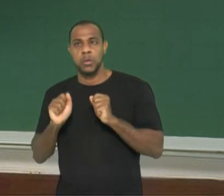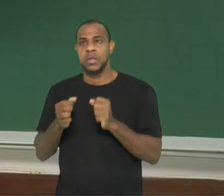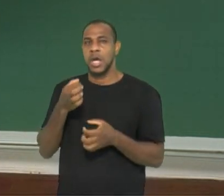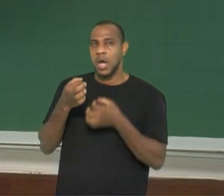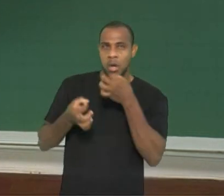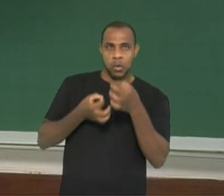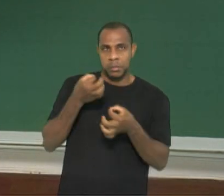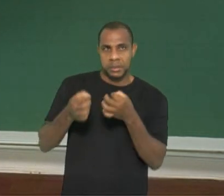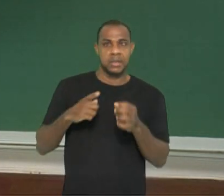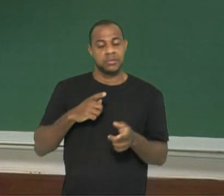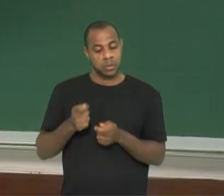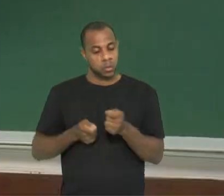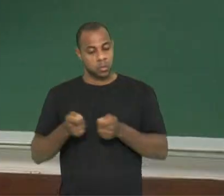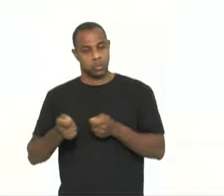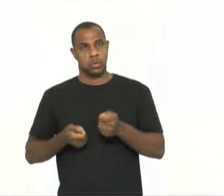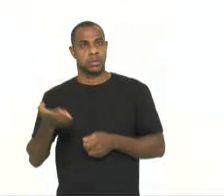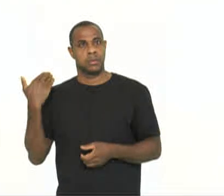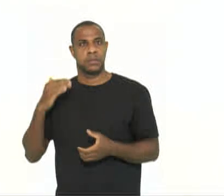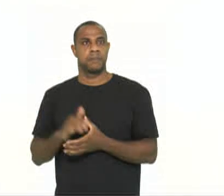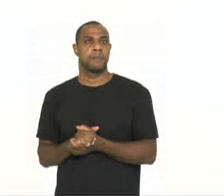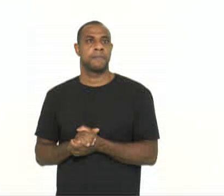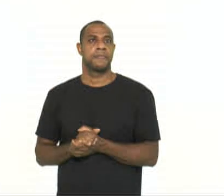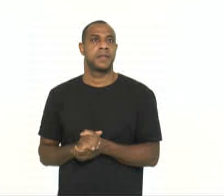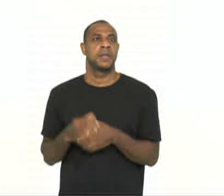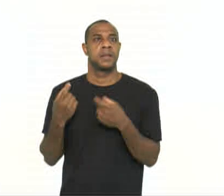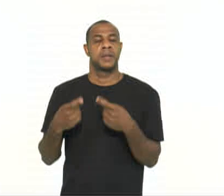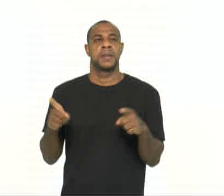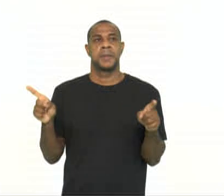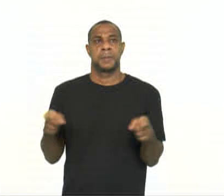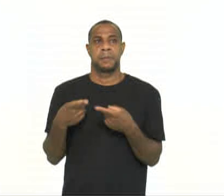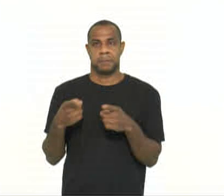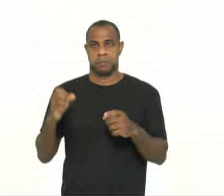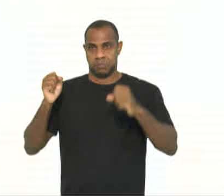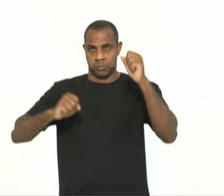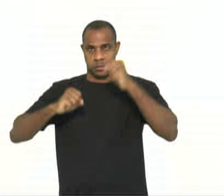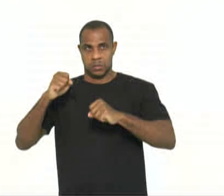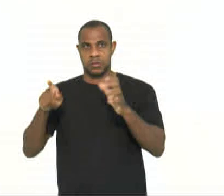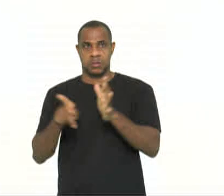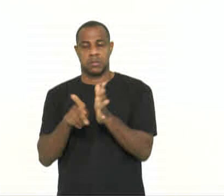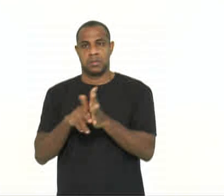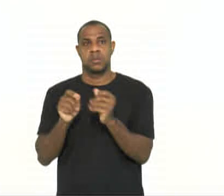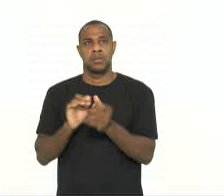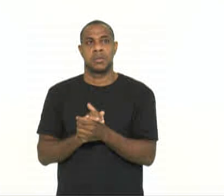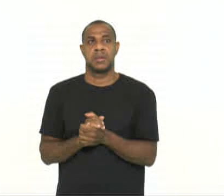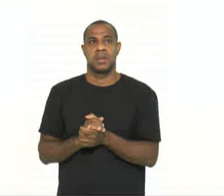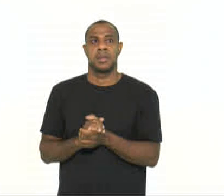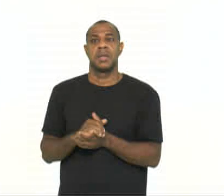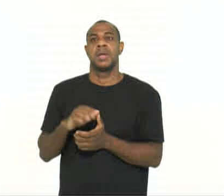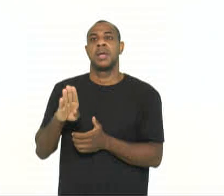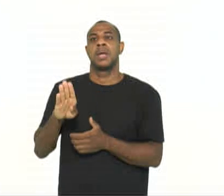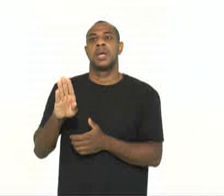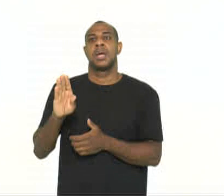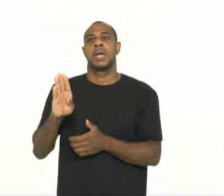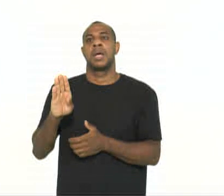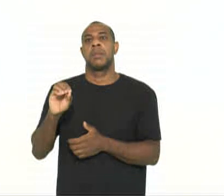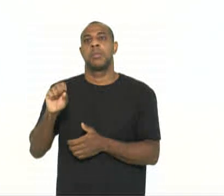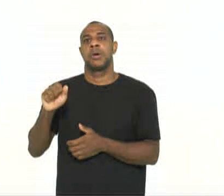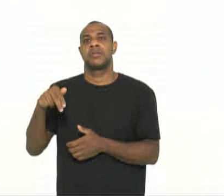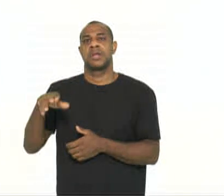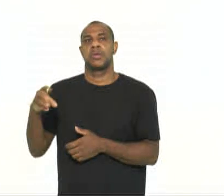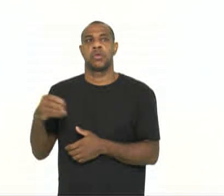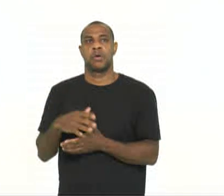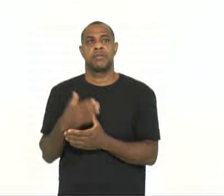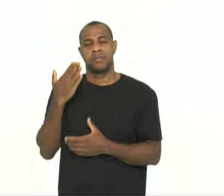Existia um controle. A indústria musical, a bossa nova, faz com que o Brasil seja projetado internacionalmente. Já falei. TV e